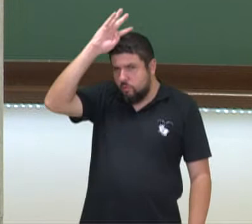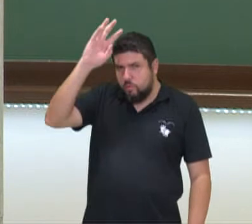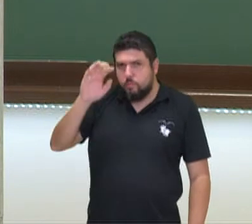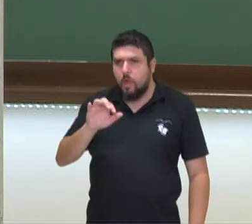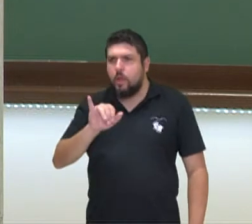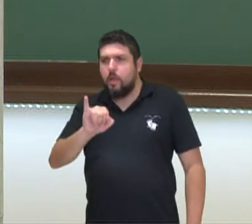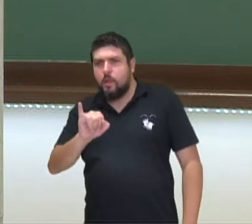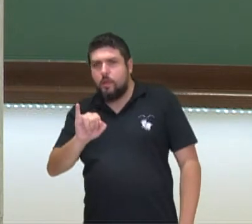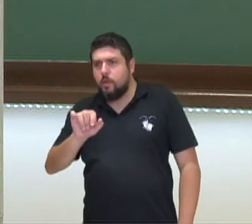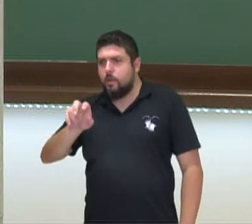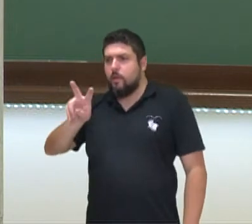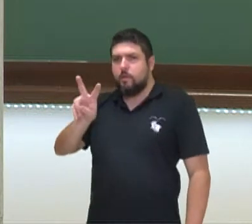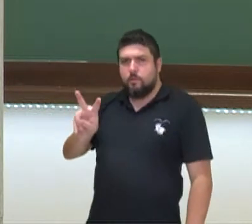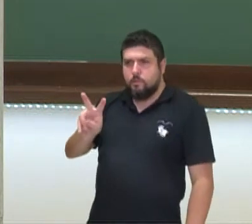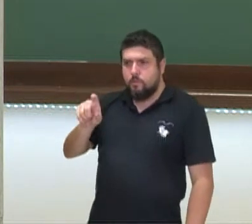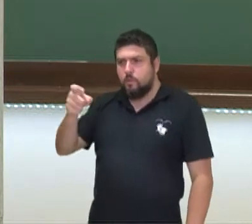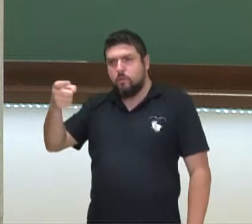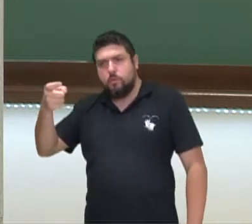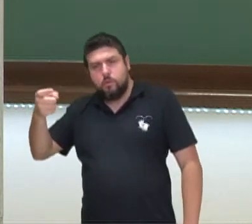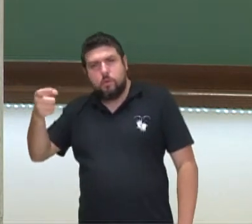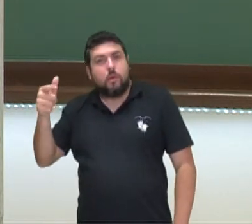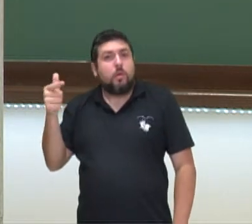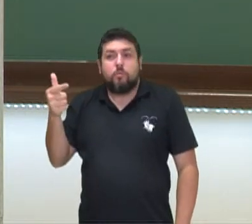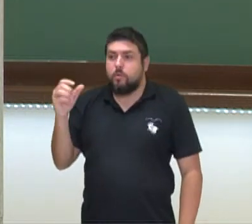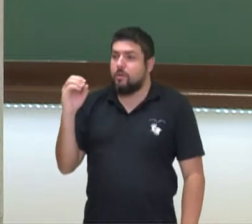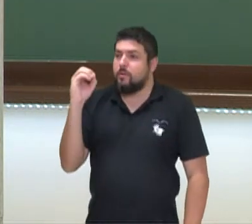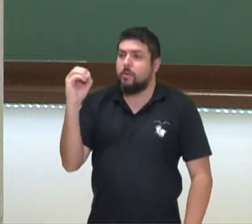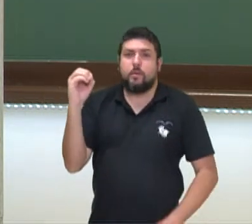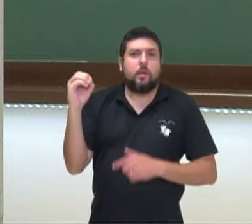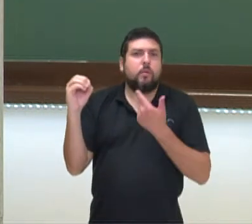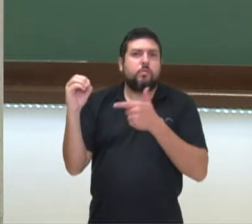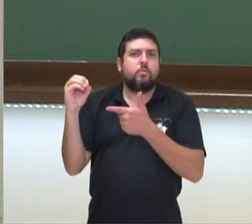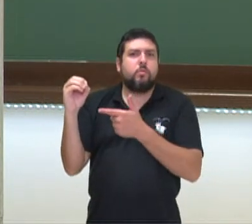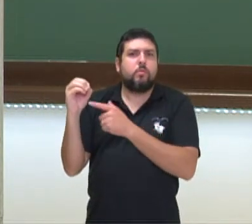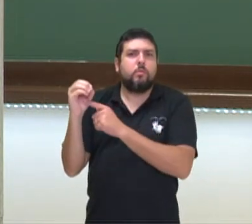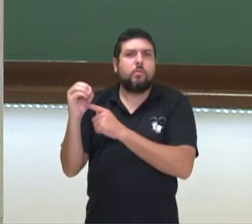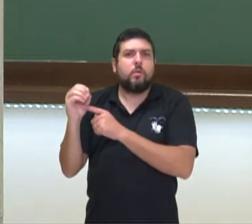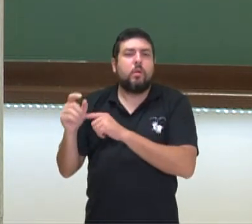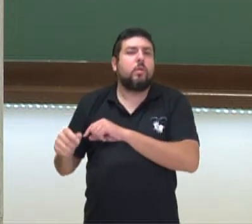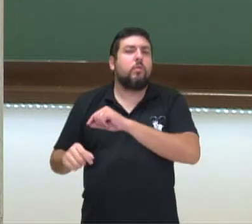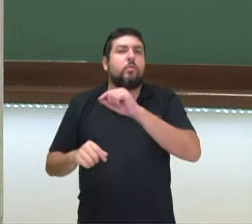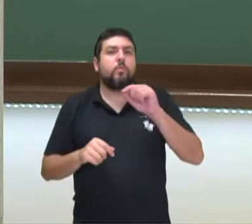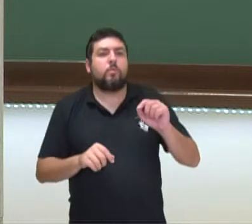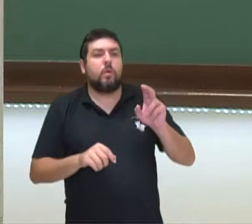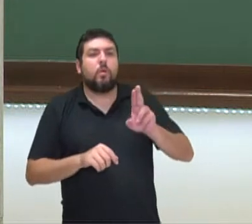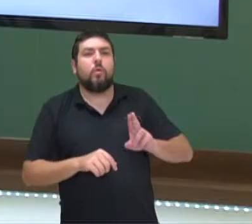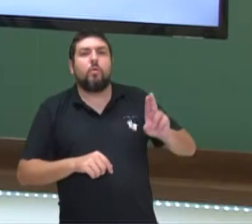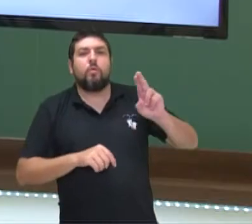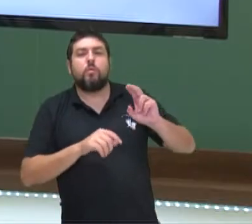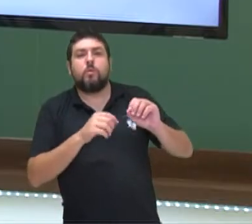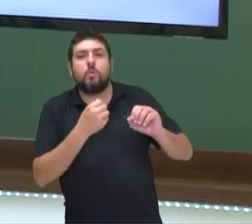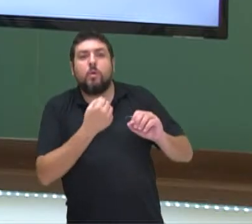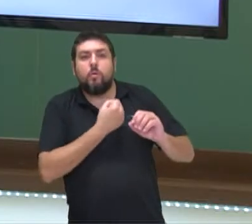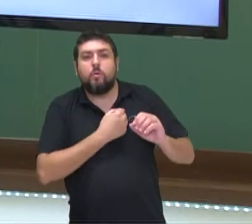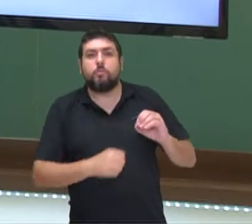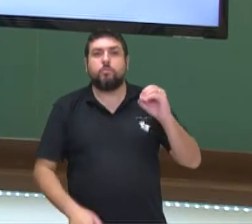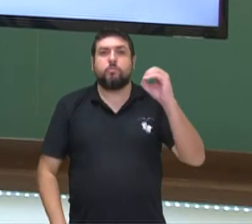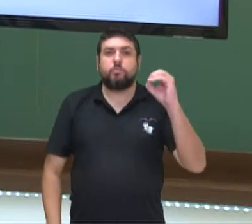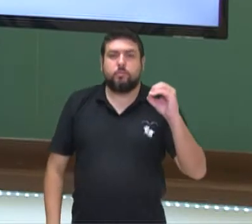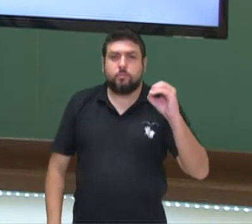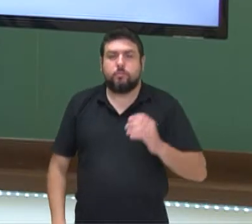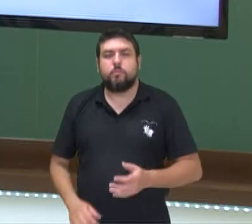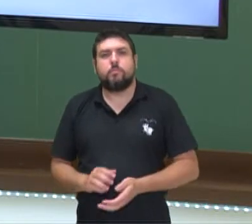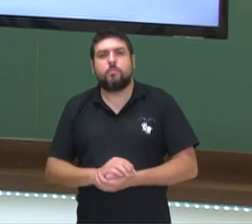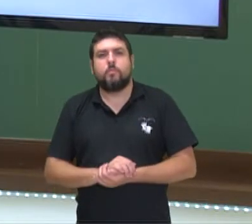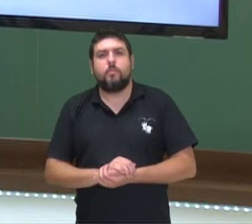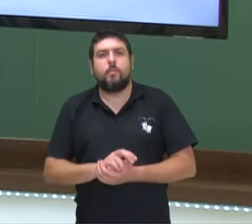do zero. O zero vai surgir com os numerais indo-arábicos, né? E eles usavam, né, esses numerais e a representação do zero